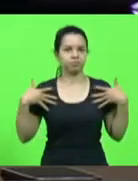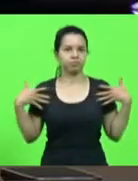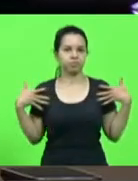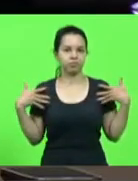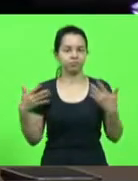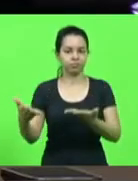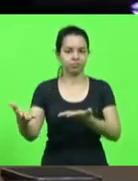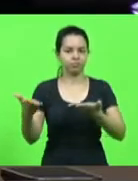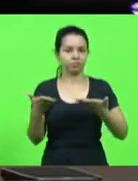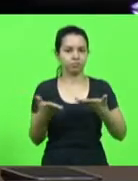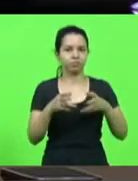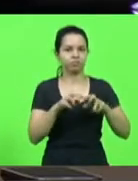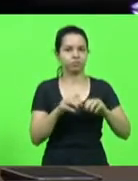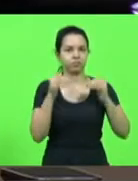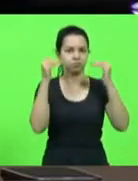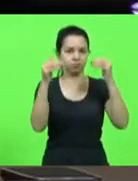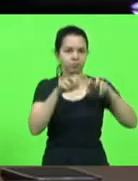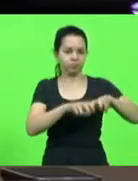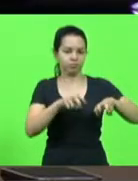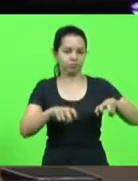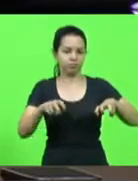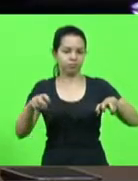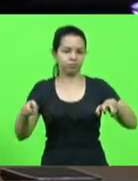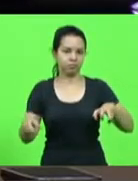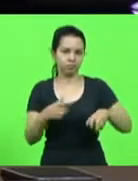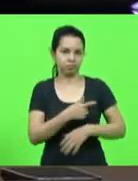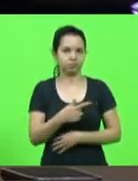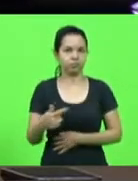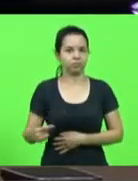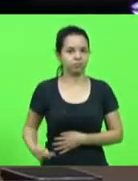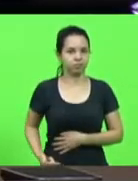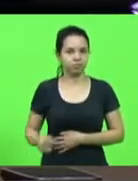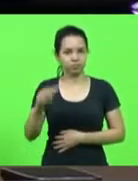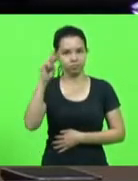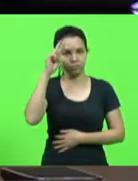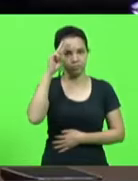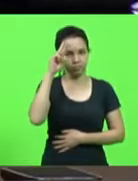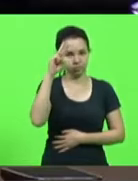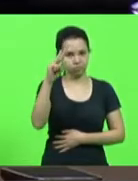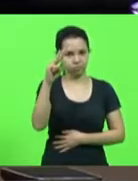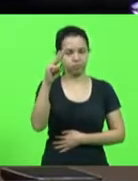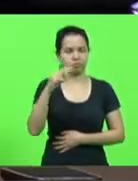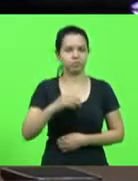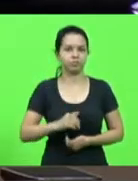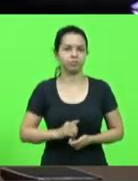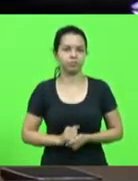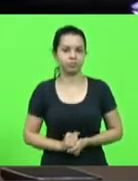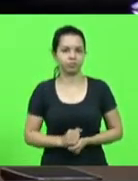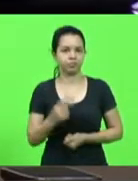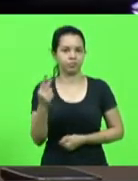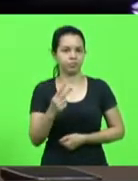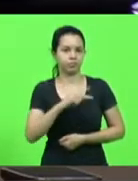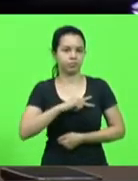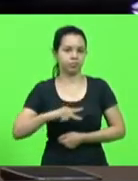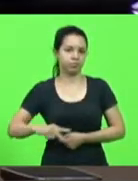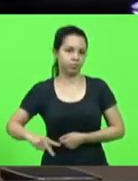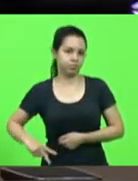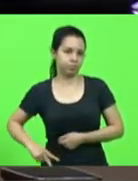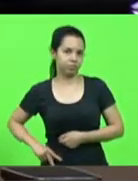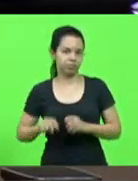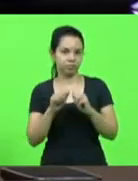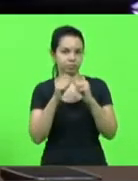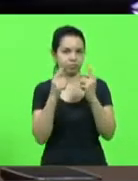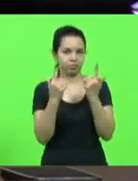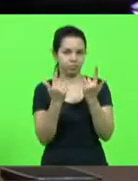para tomarem assento à mesa: excelentíssimo senhor governador do estado de Santa Catarina, Carlos Moisés da Silva; excelentíssimo senhor segundo vice-presidente da Assembleia Legislativa do estado de